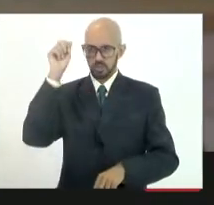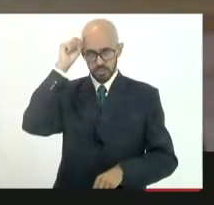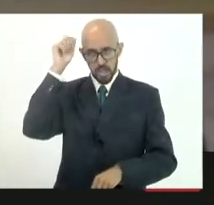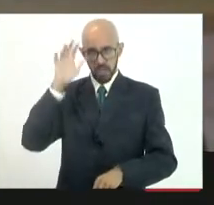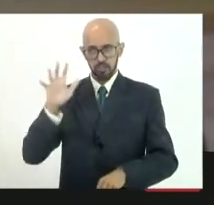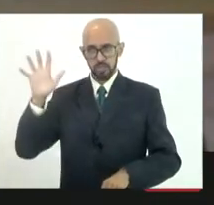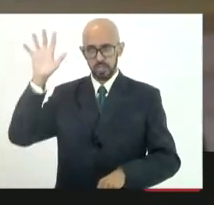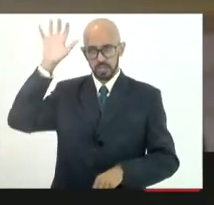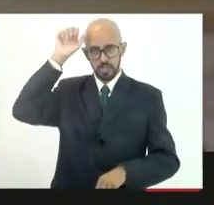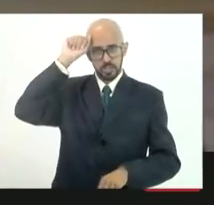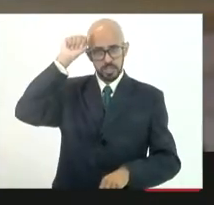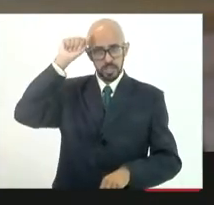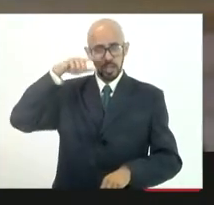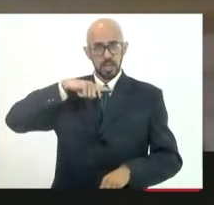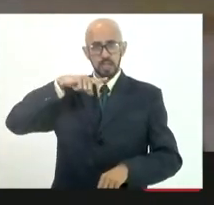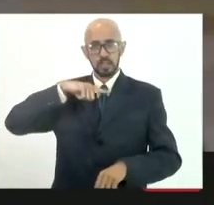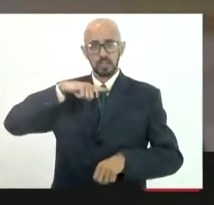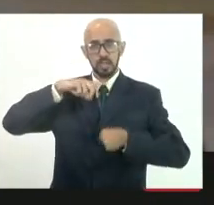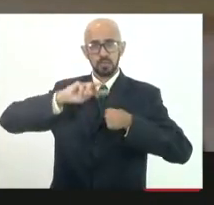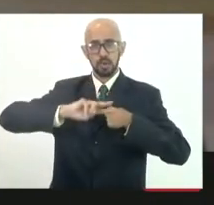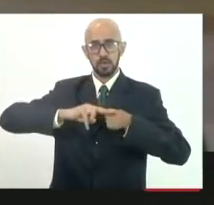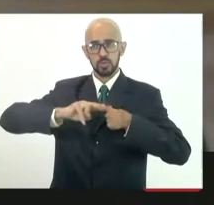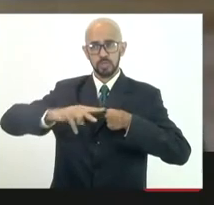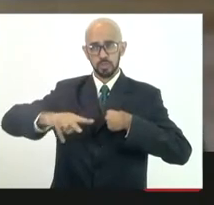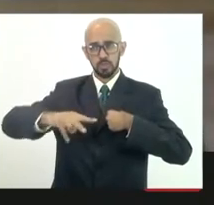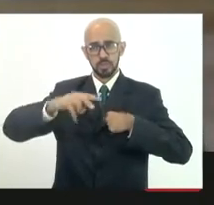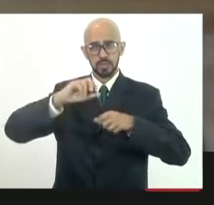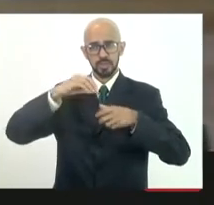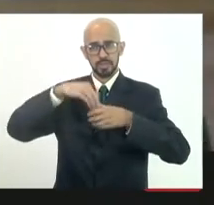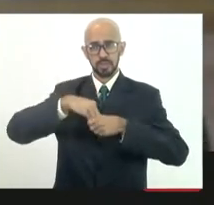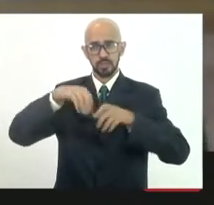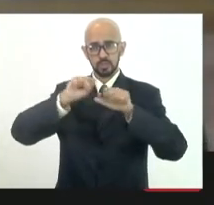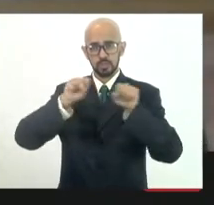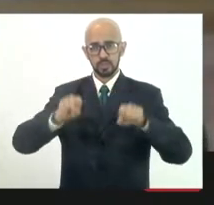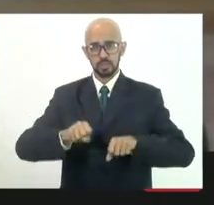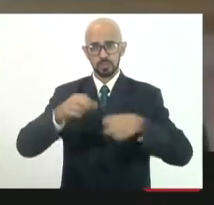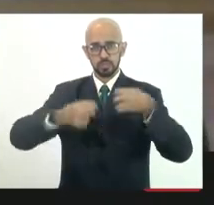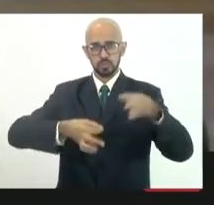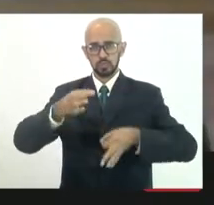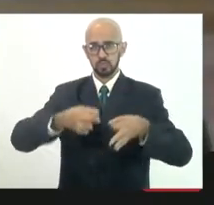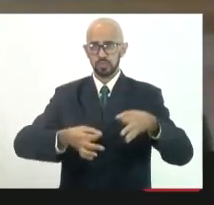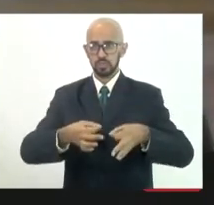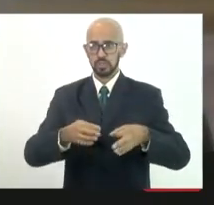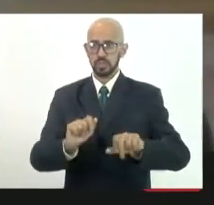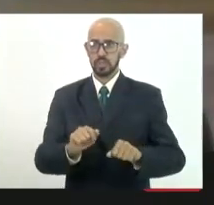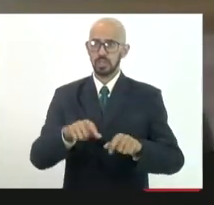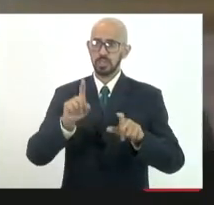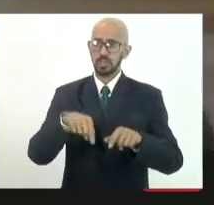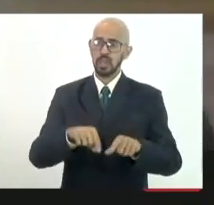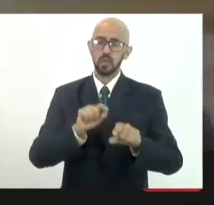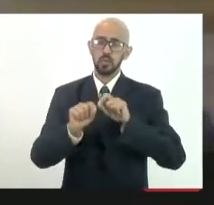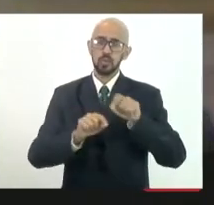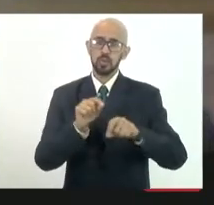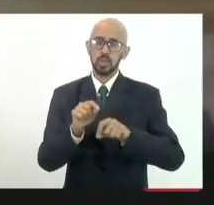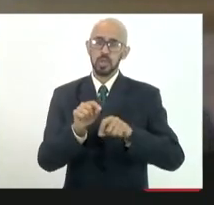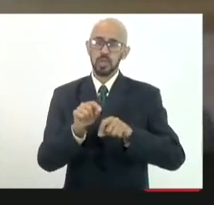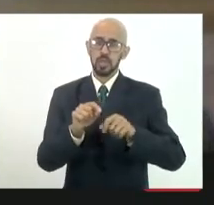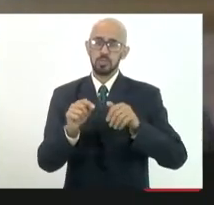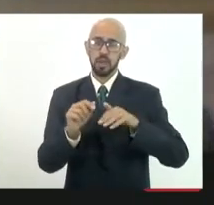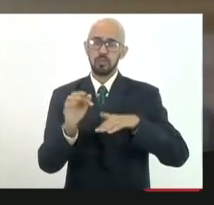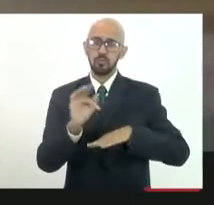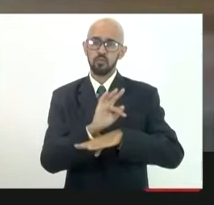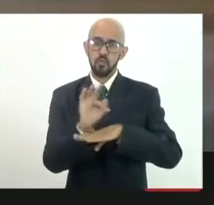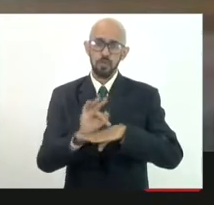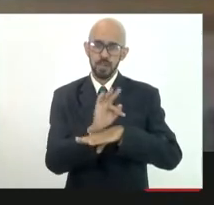repercute no poder público e no sistema de justiça, muitas vezes é uma folclorização das suas expressões